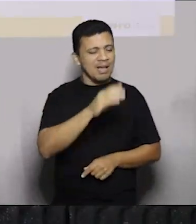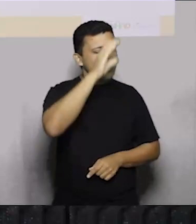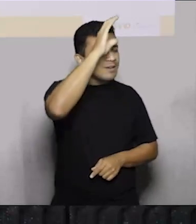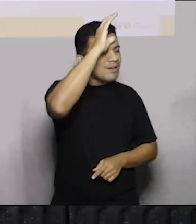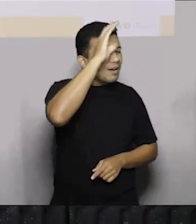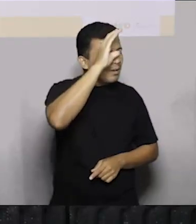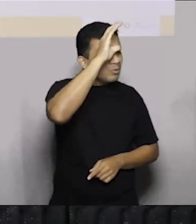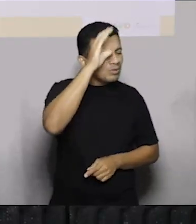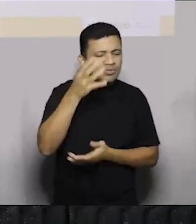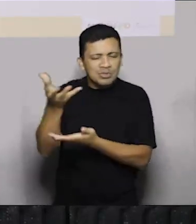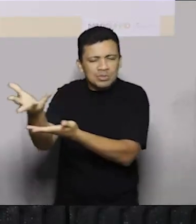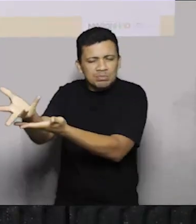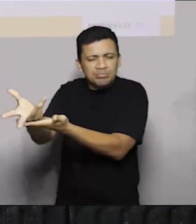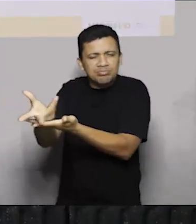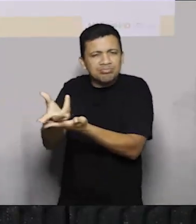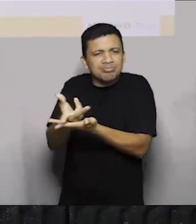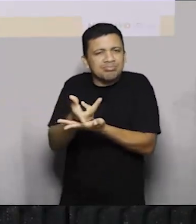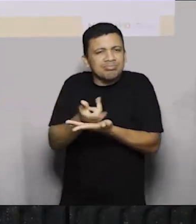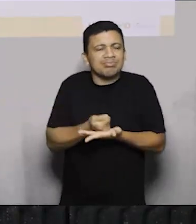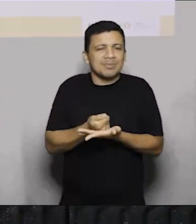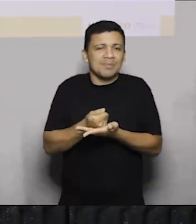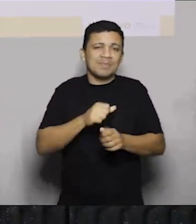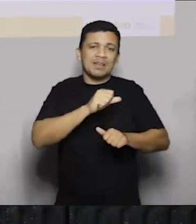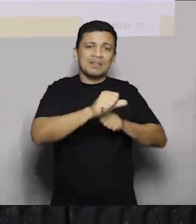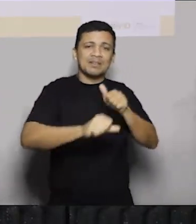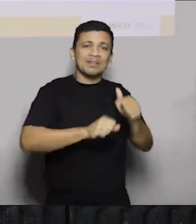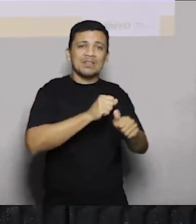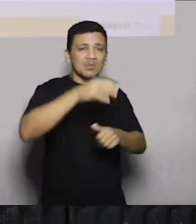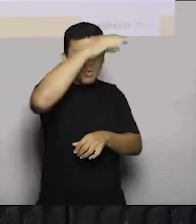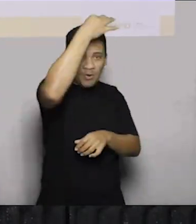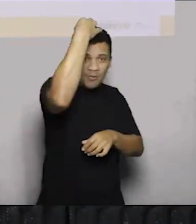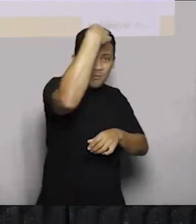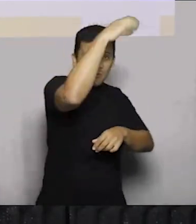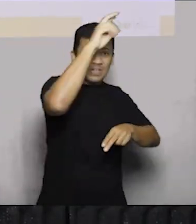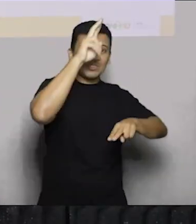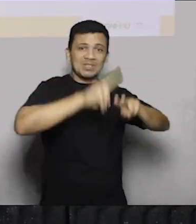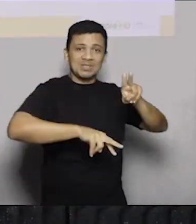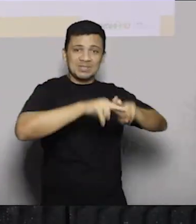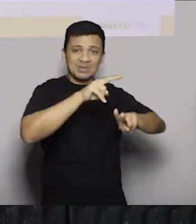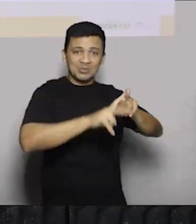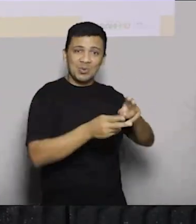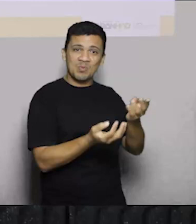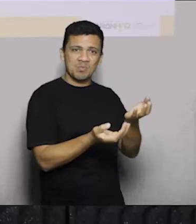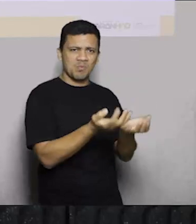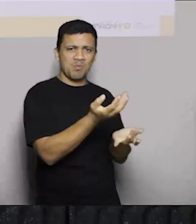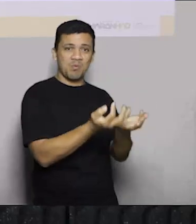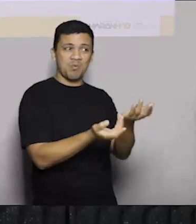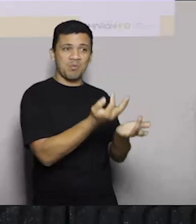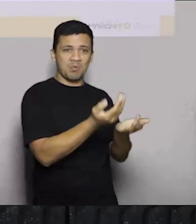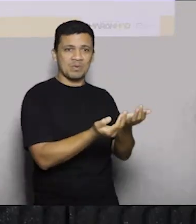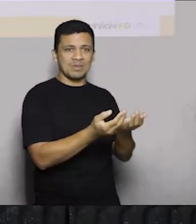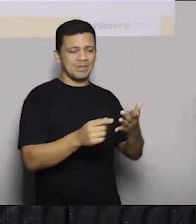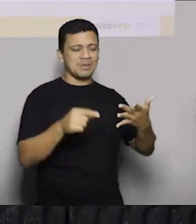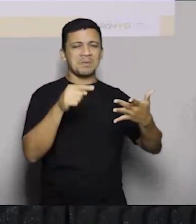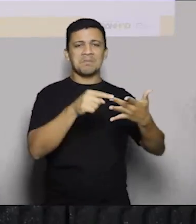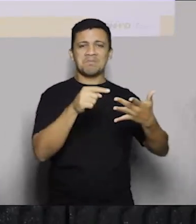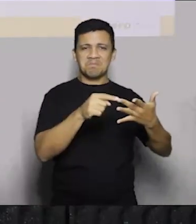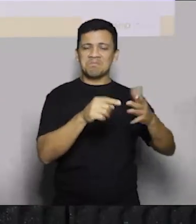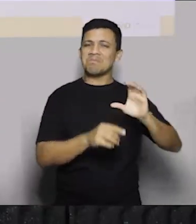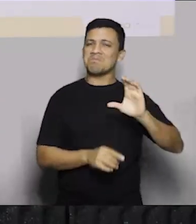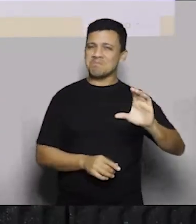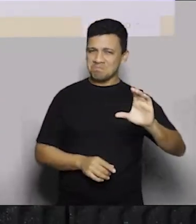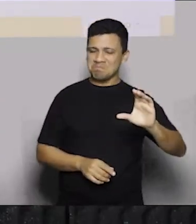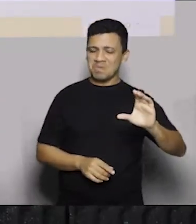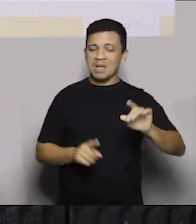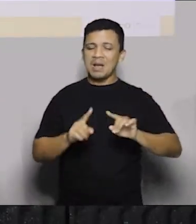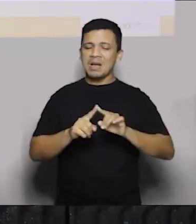absorveu essa cerimônia e transformou-a na festa de São João, na fogueira de São João. Então a letra C faz sentido, mas calma,